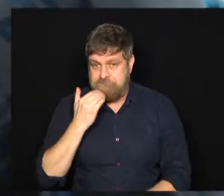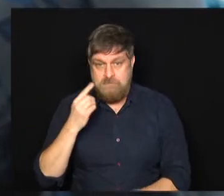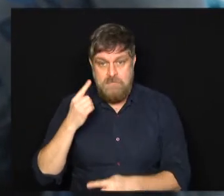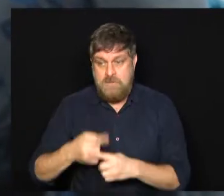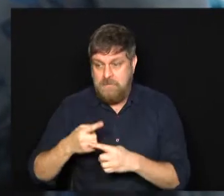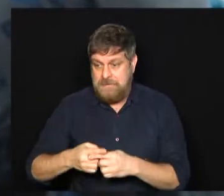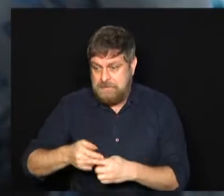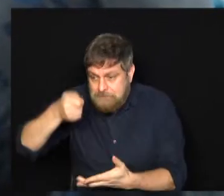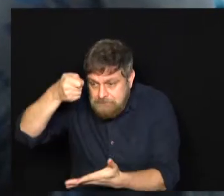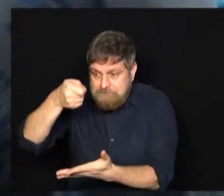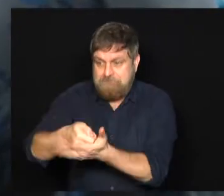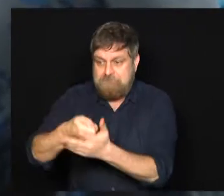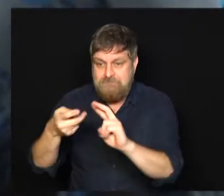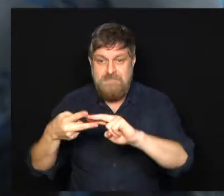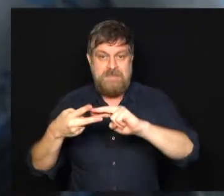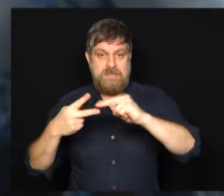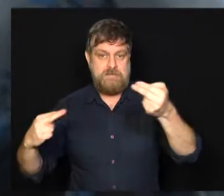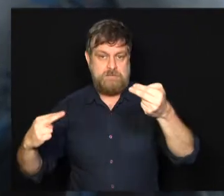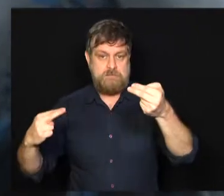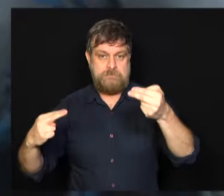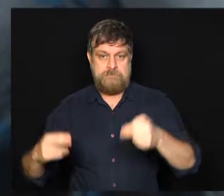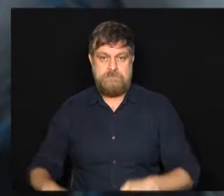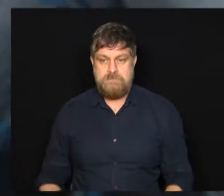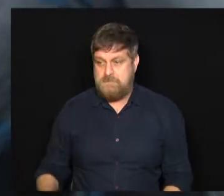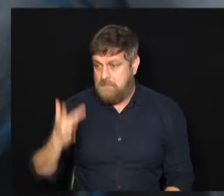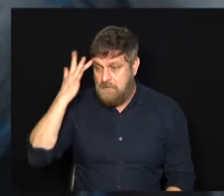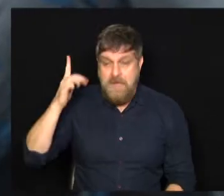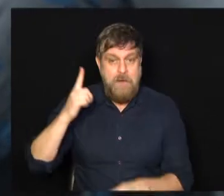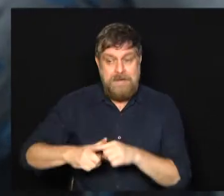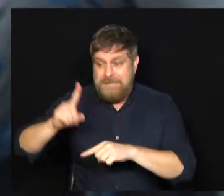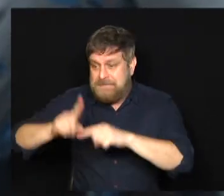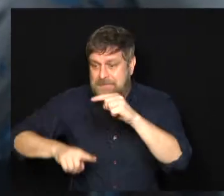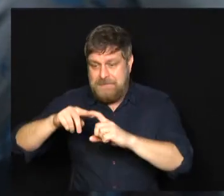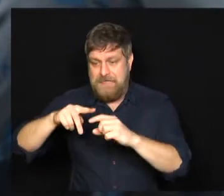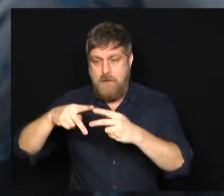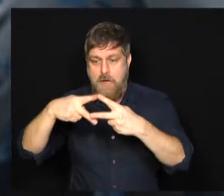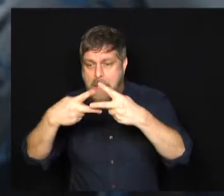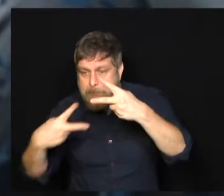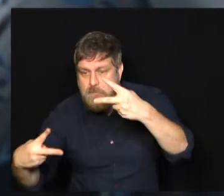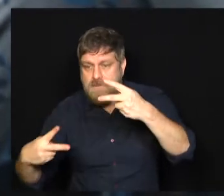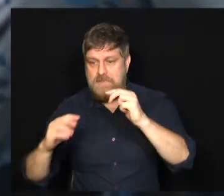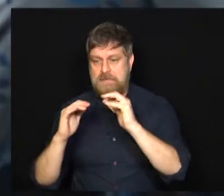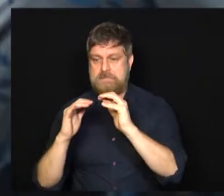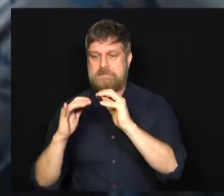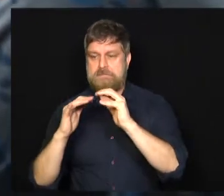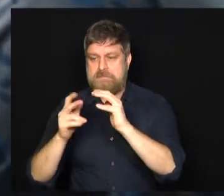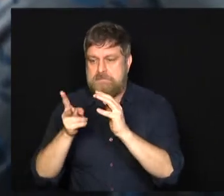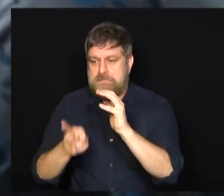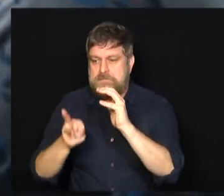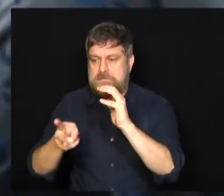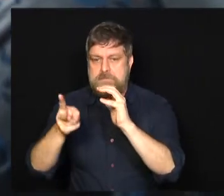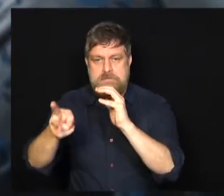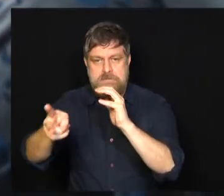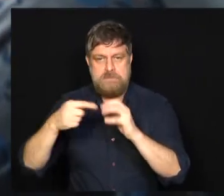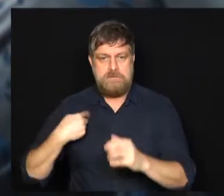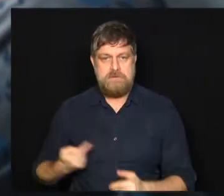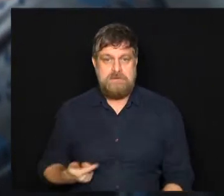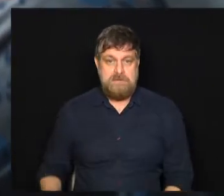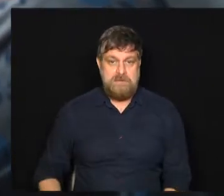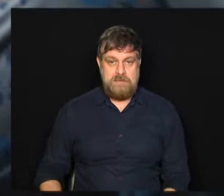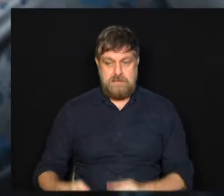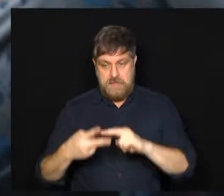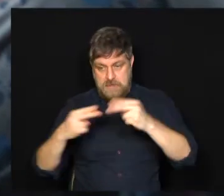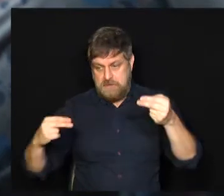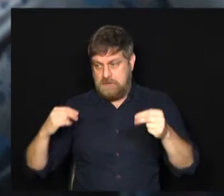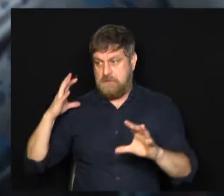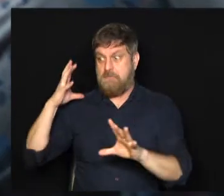são determinantes para esse acúmulo, né? Então, é uma série de fatores genéticos e biológicos que